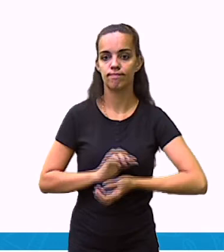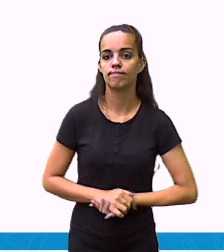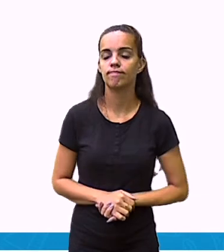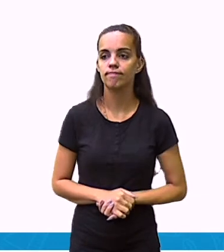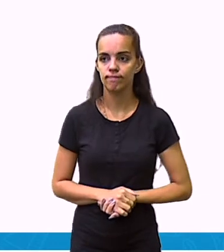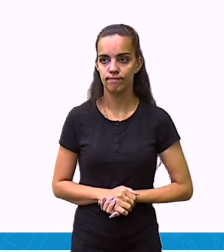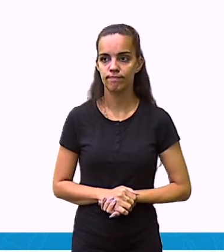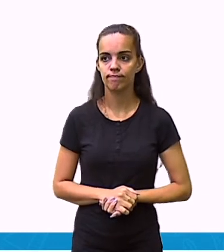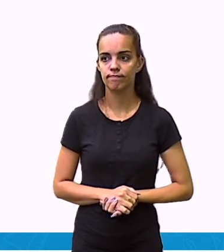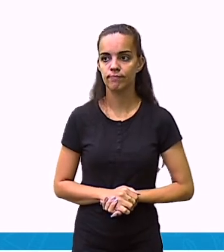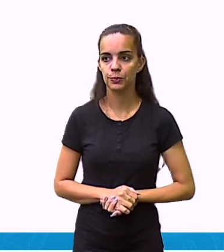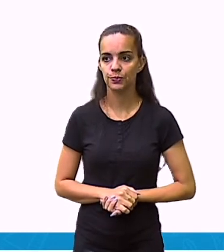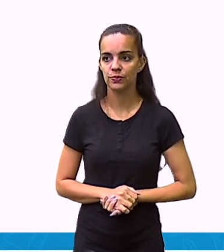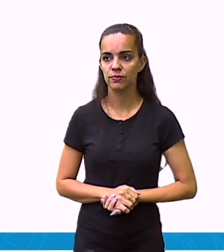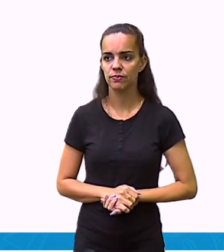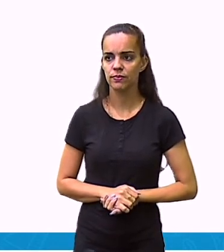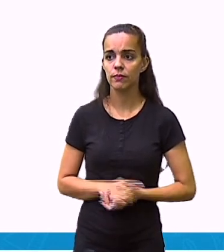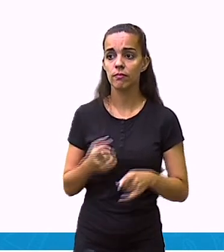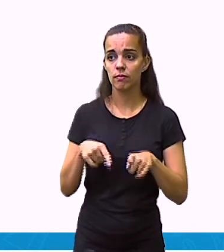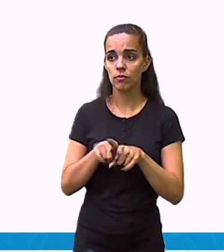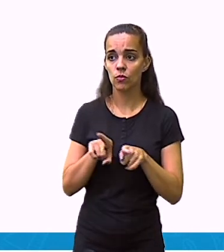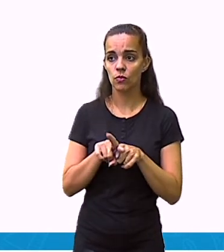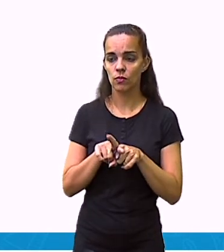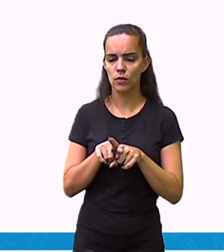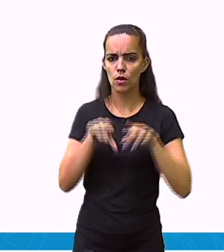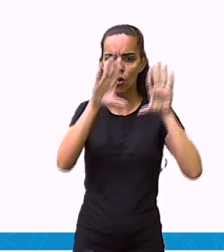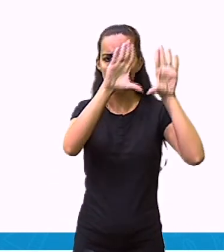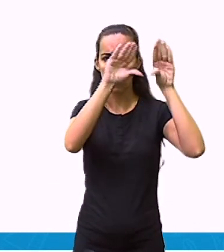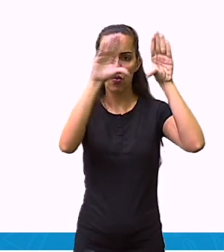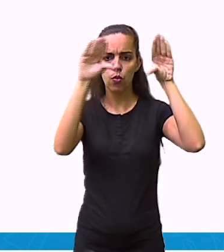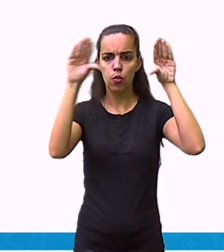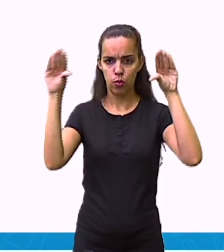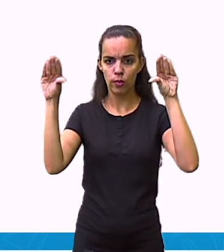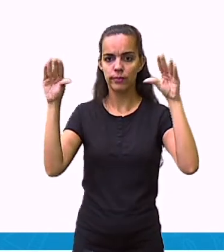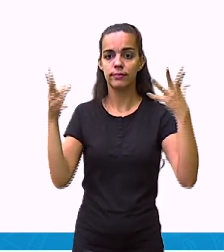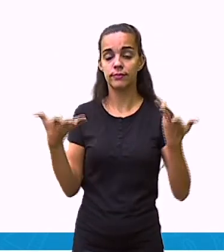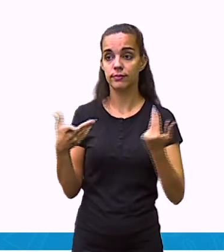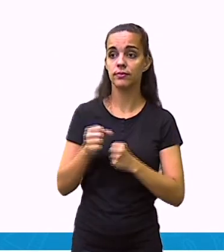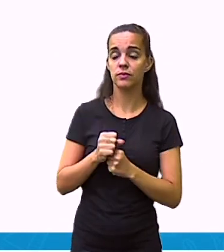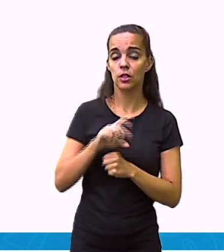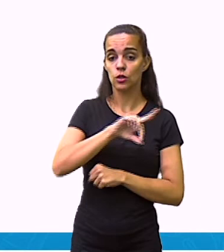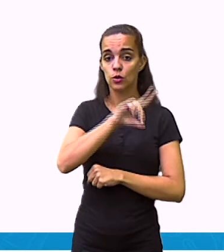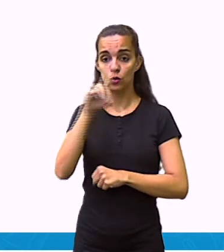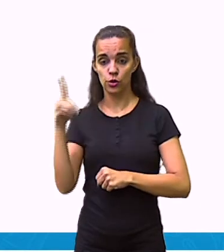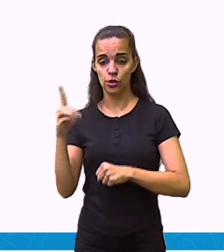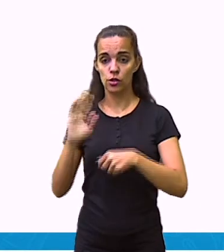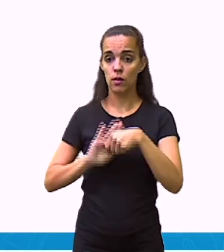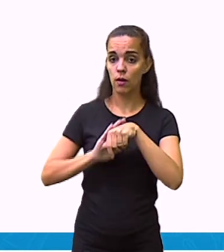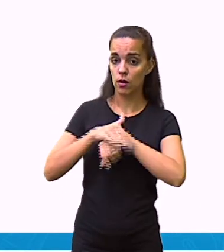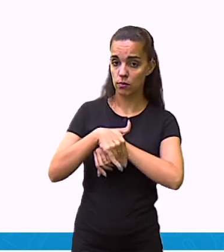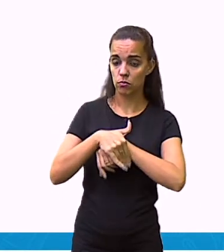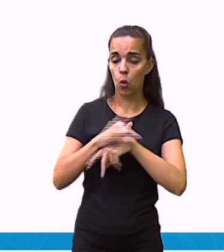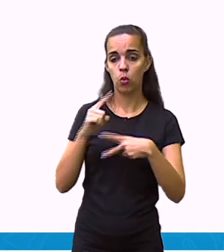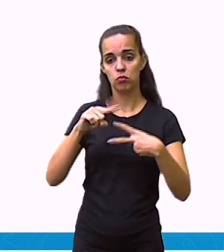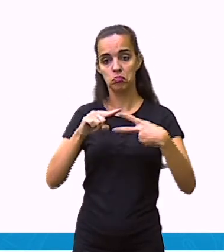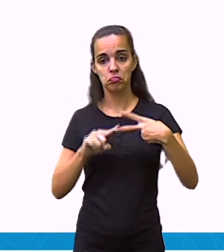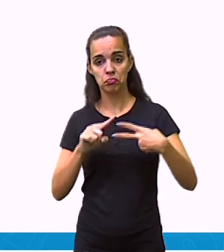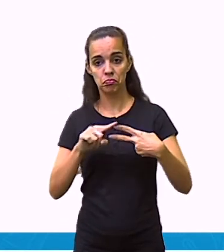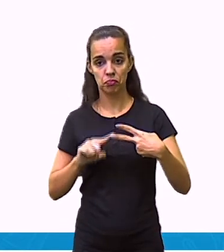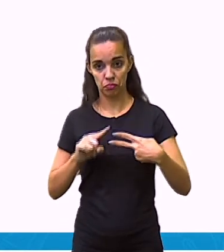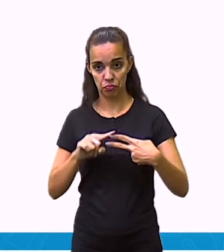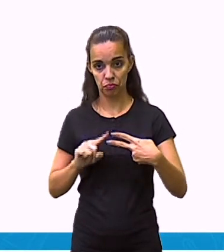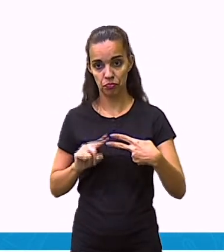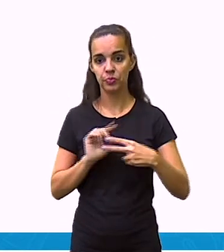de tempo? E também as nuvens, durante o dia, à noite ou em ambos